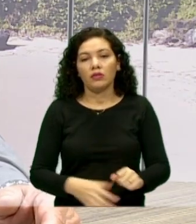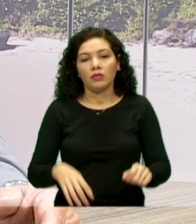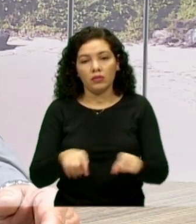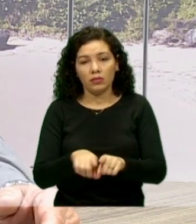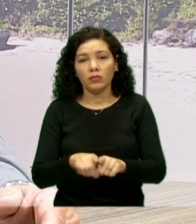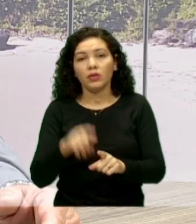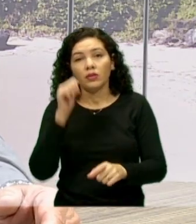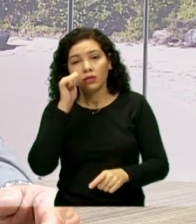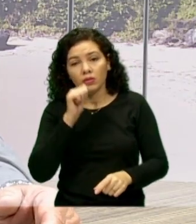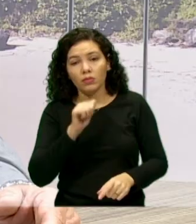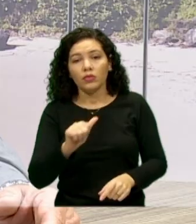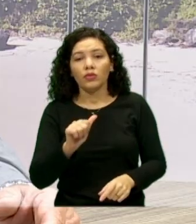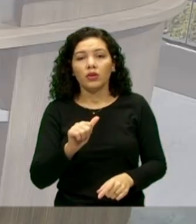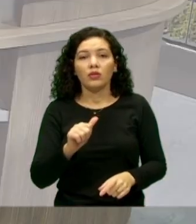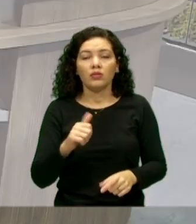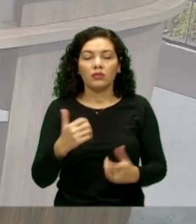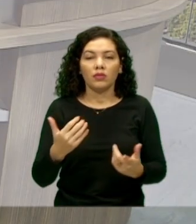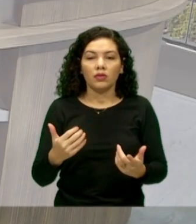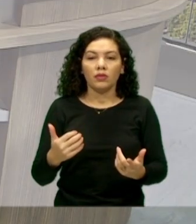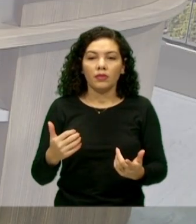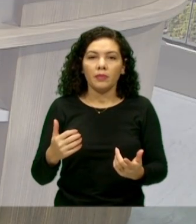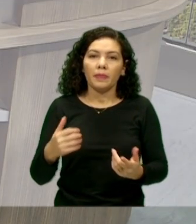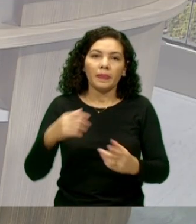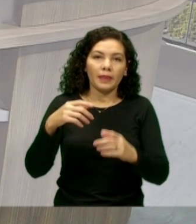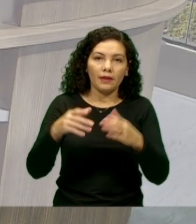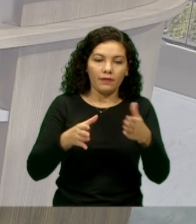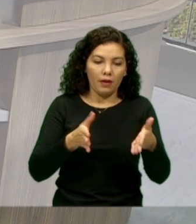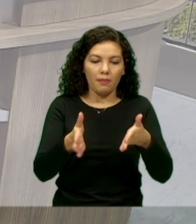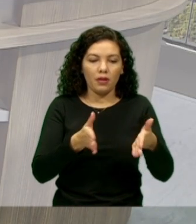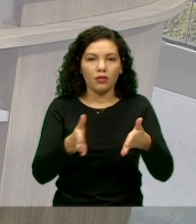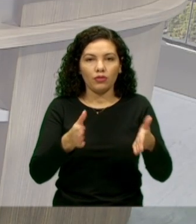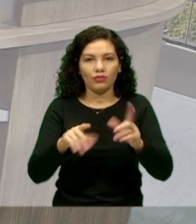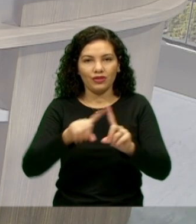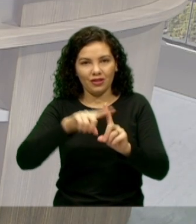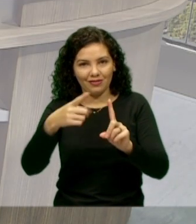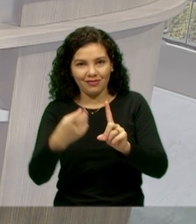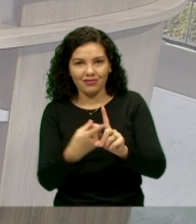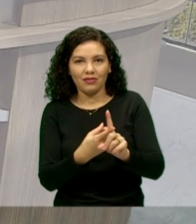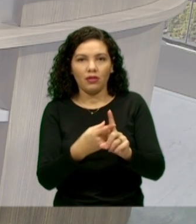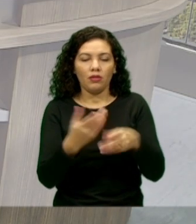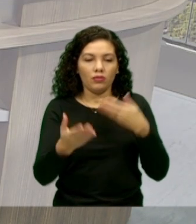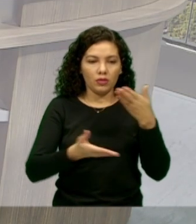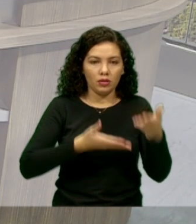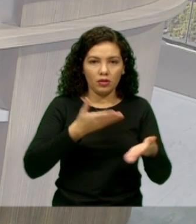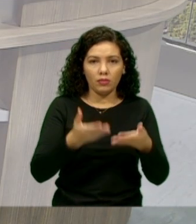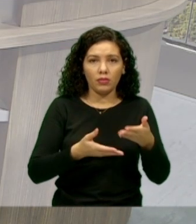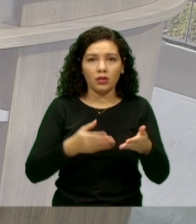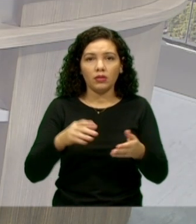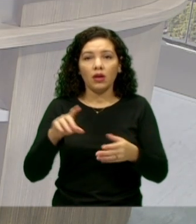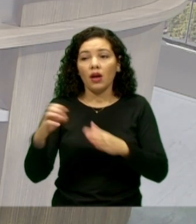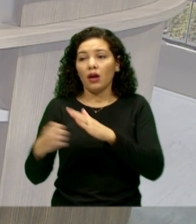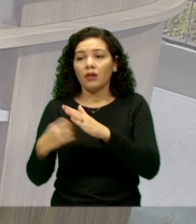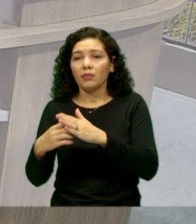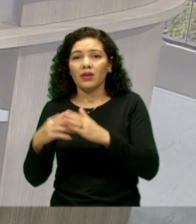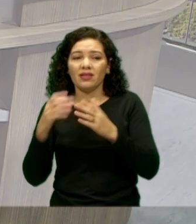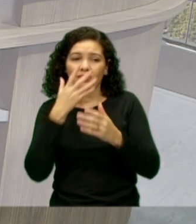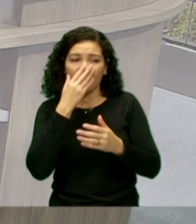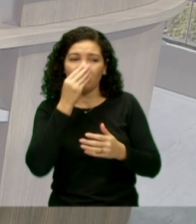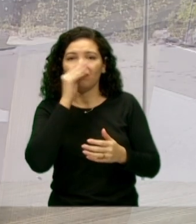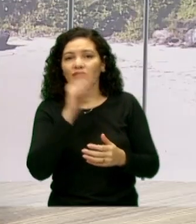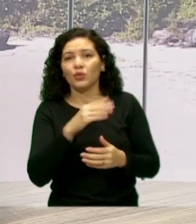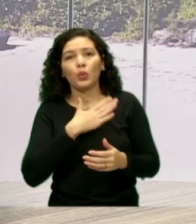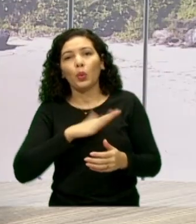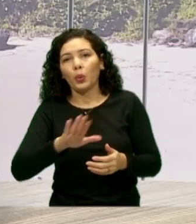inclusive mulheres que vão fazer pré-natal e tudo, às vezes elas são mal vistas pelos empresários. Isso está